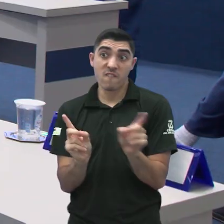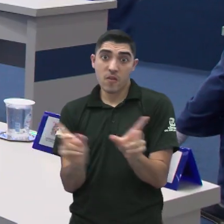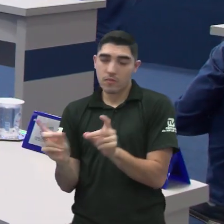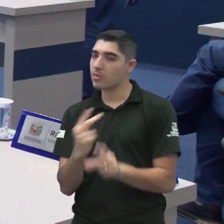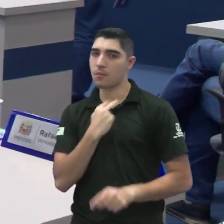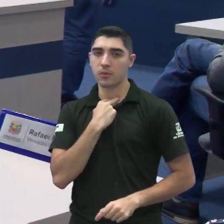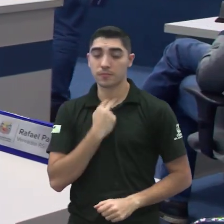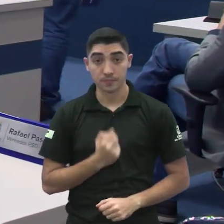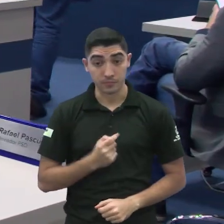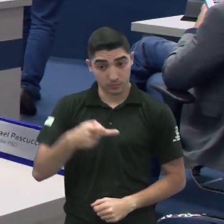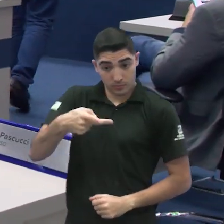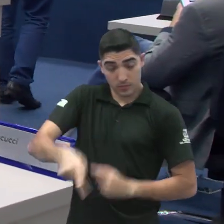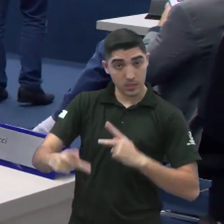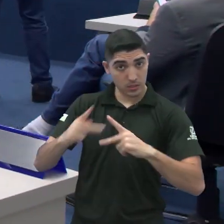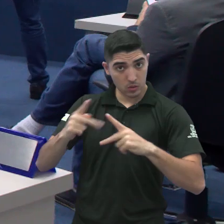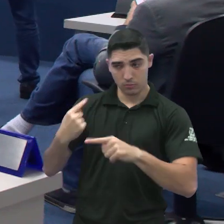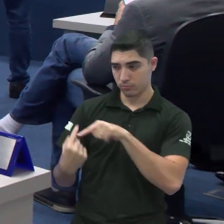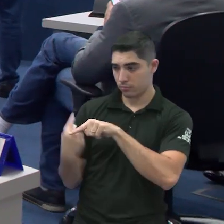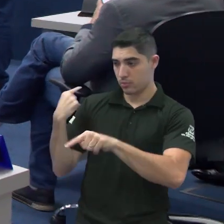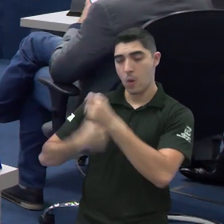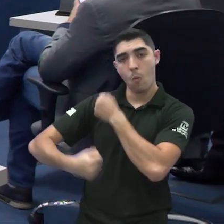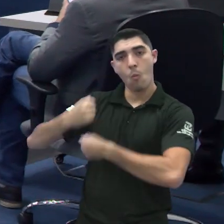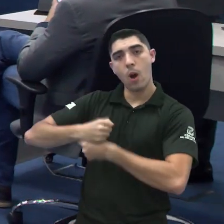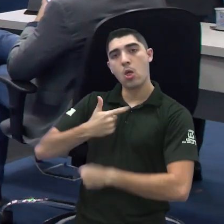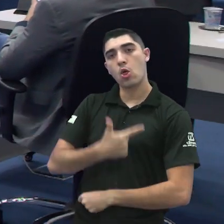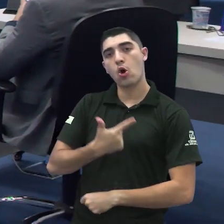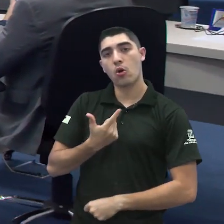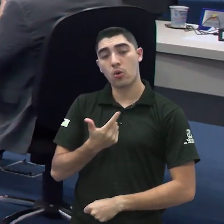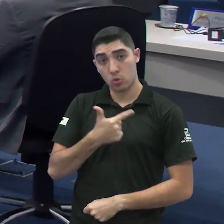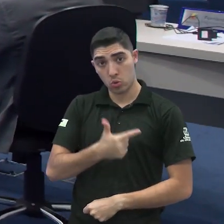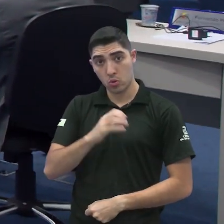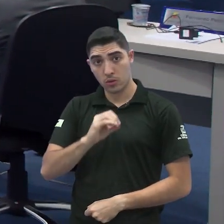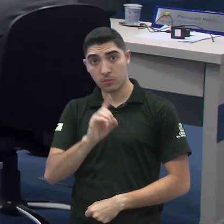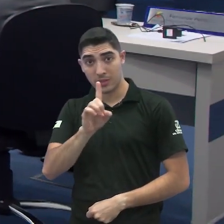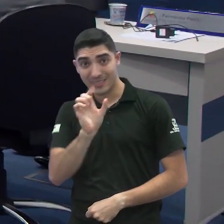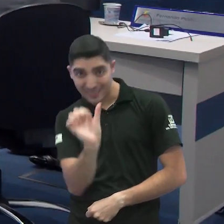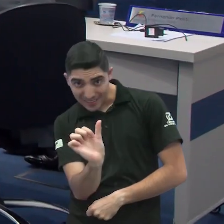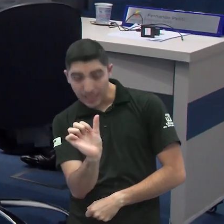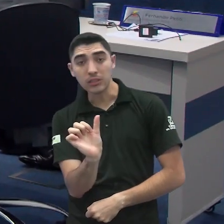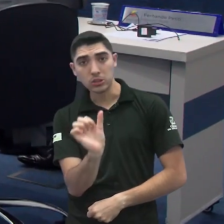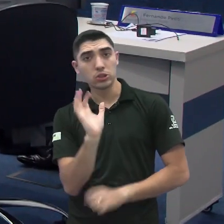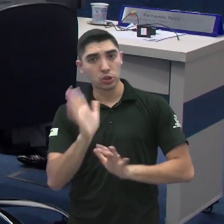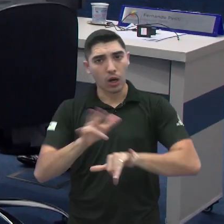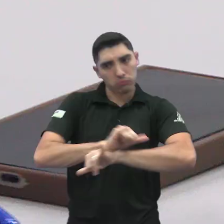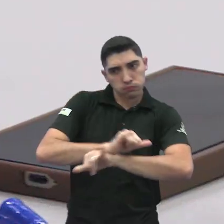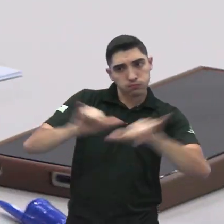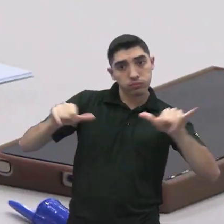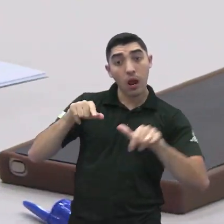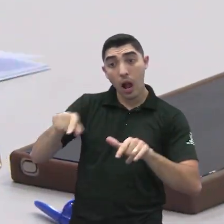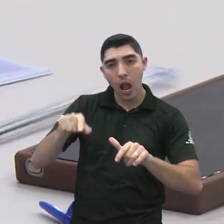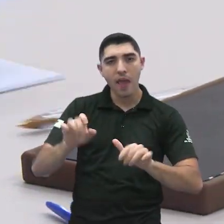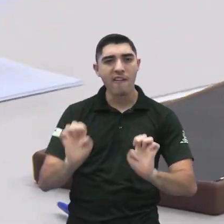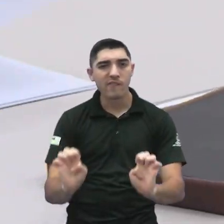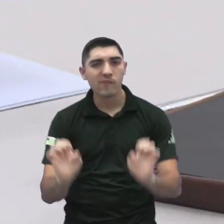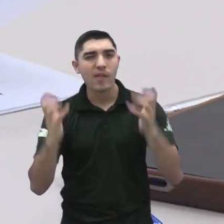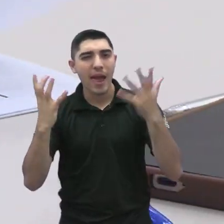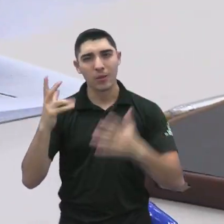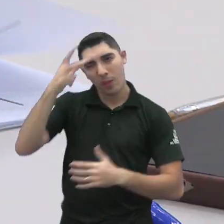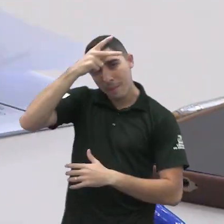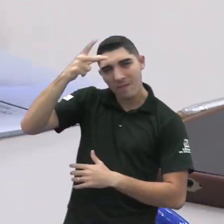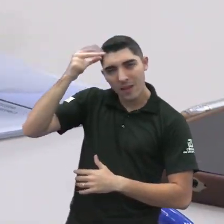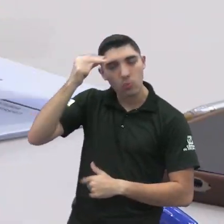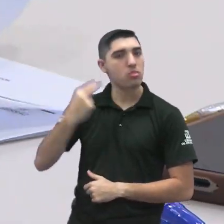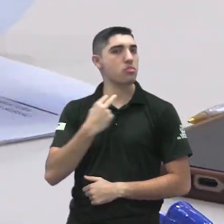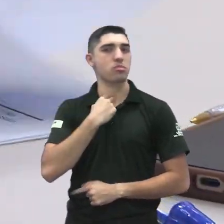transporta também. Em São José dos Campos, desde 2016, uma lei municipal já veta o uso de fogos de artifício e pirotécnicos em